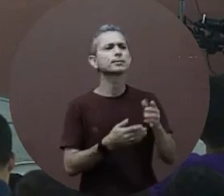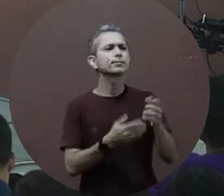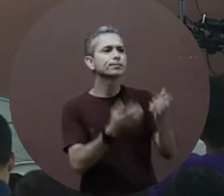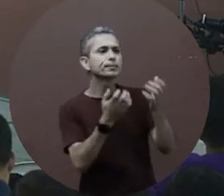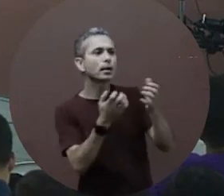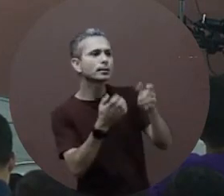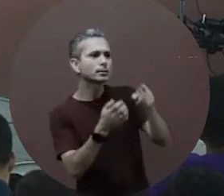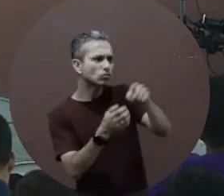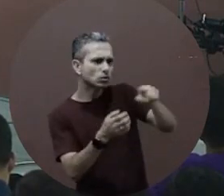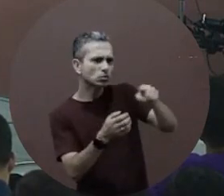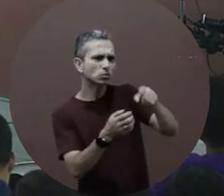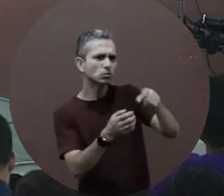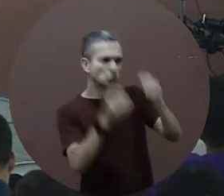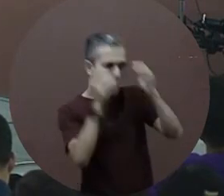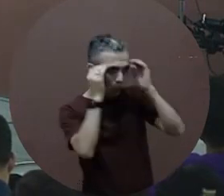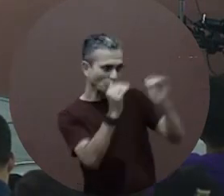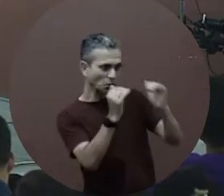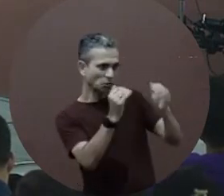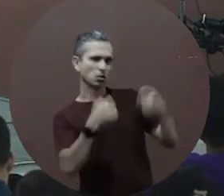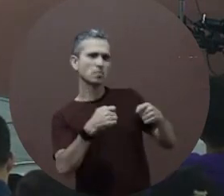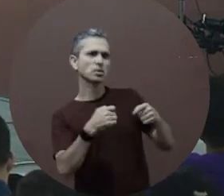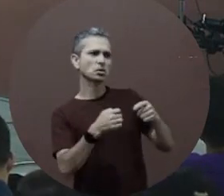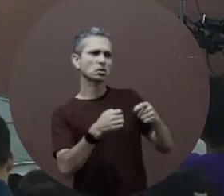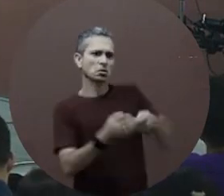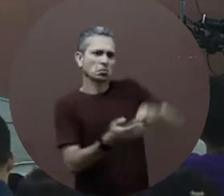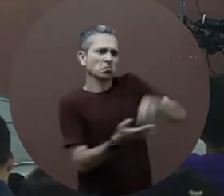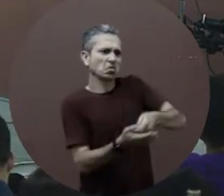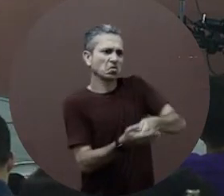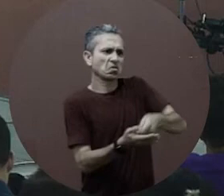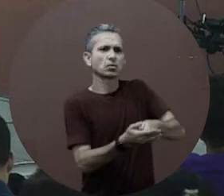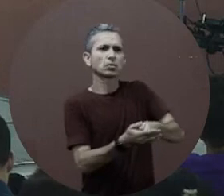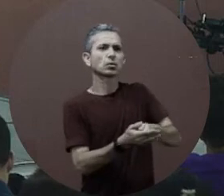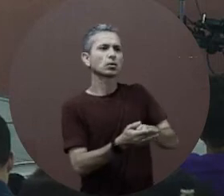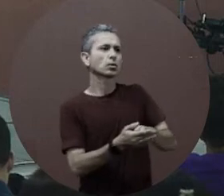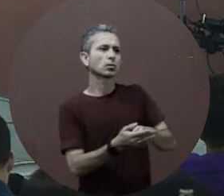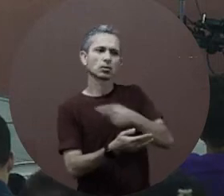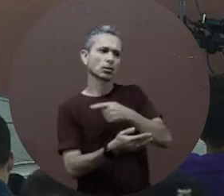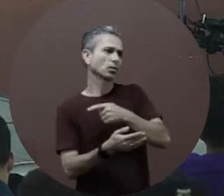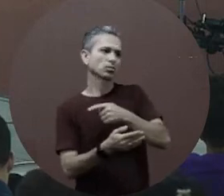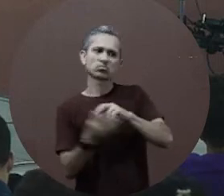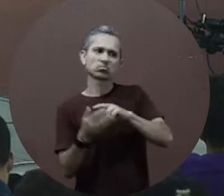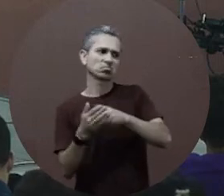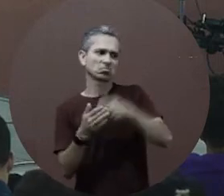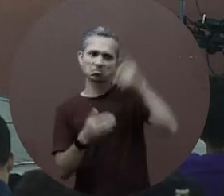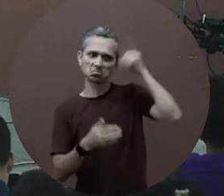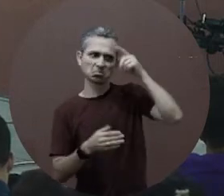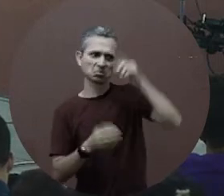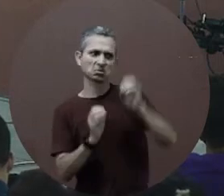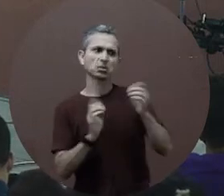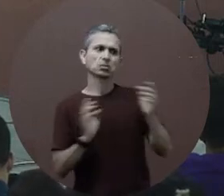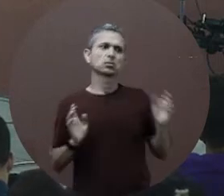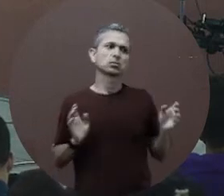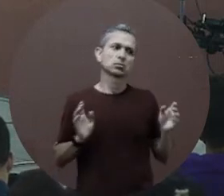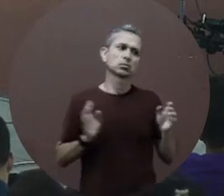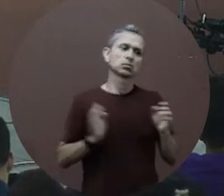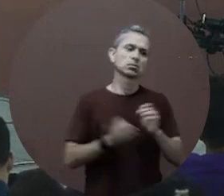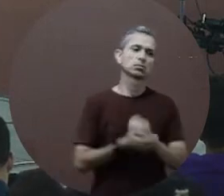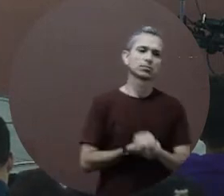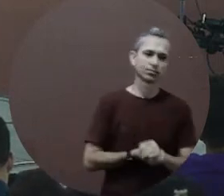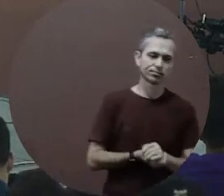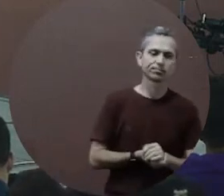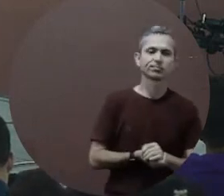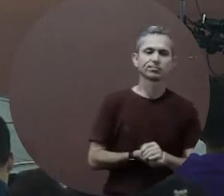Porque a capacidade de liderança não está no cargo, mas está na capacidade de constranger os outros a